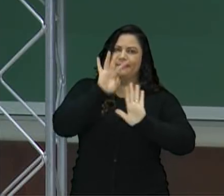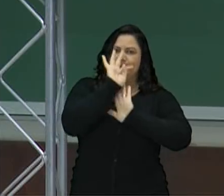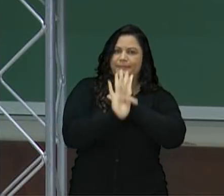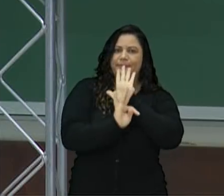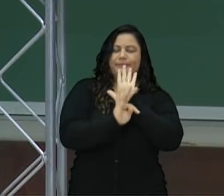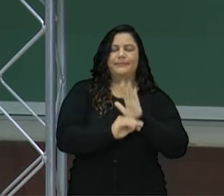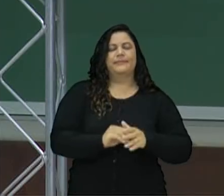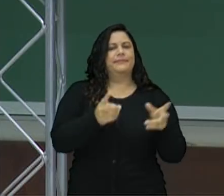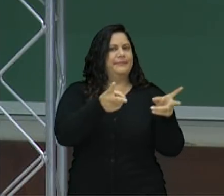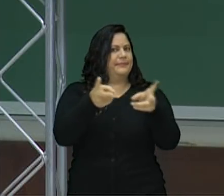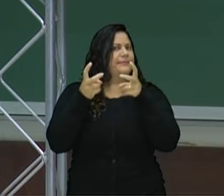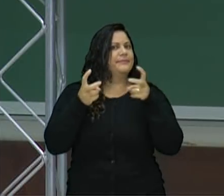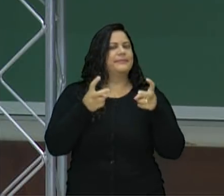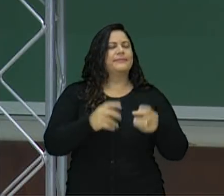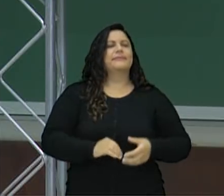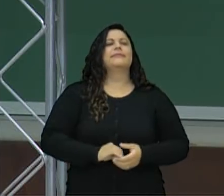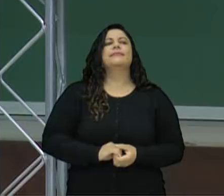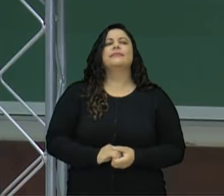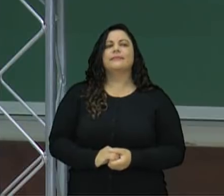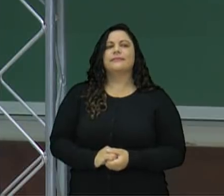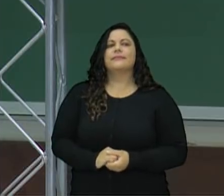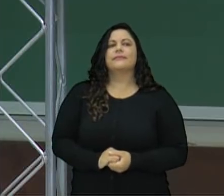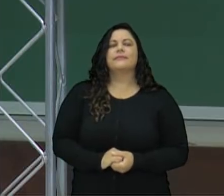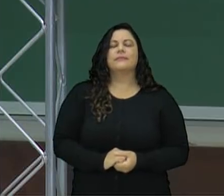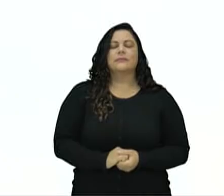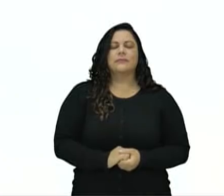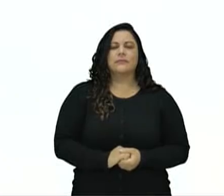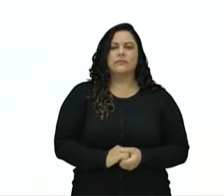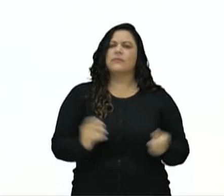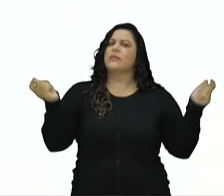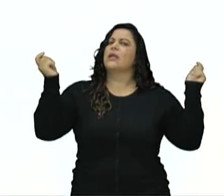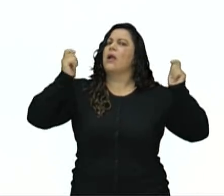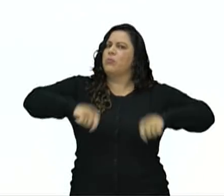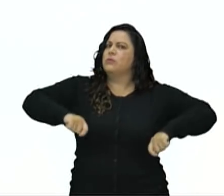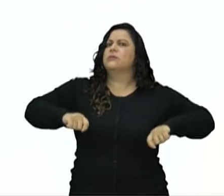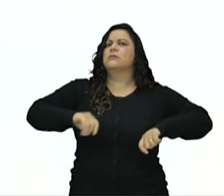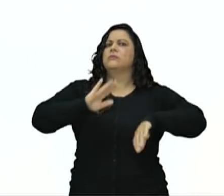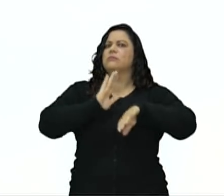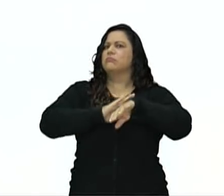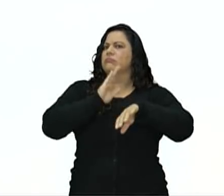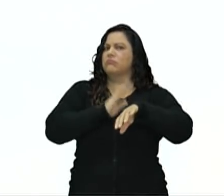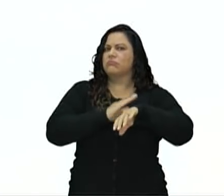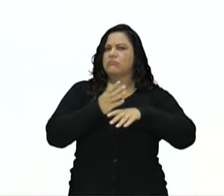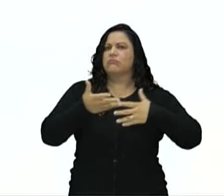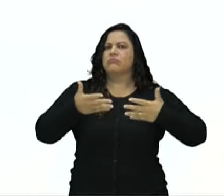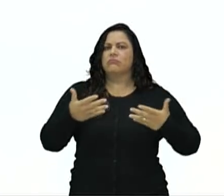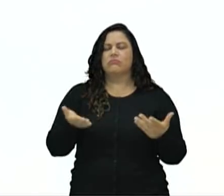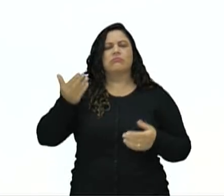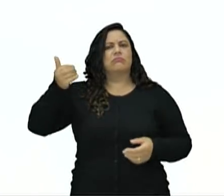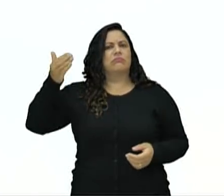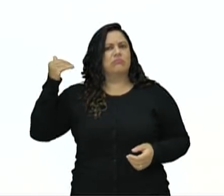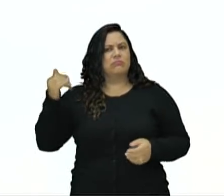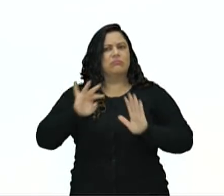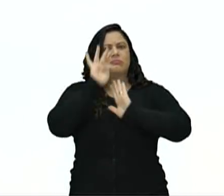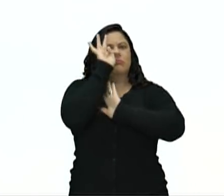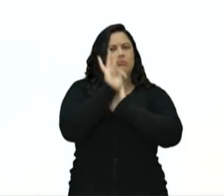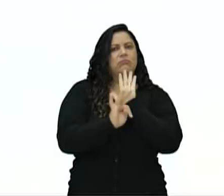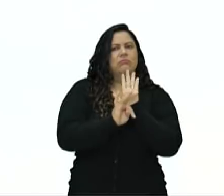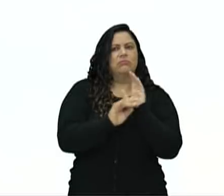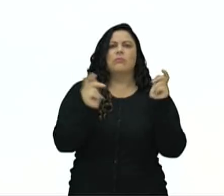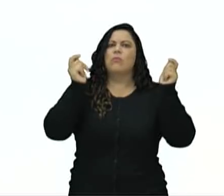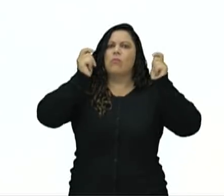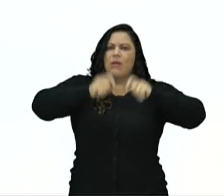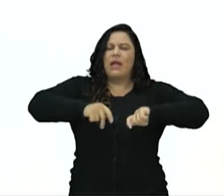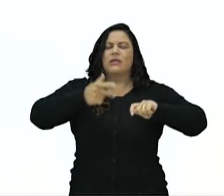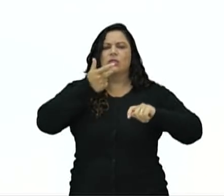ali. A referência endofórica pode ser feita a algo mencionado anteriormente no texto. Então, a isso a gente vai chamar de